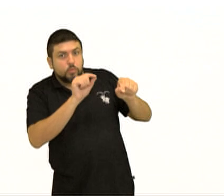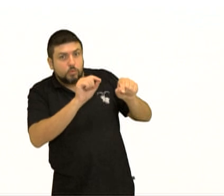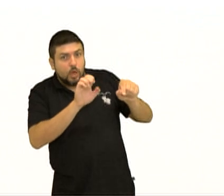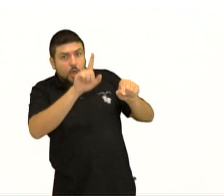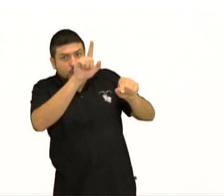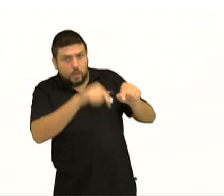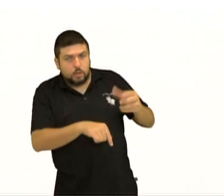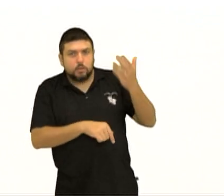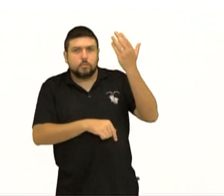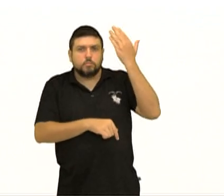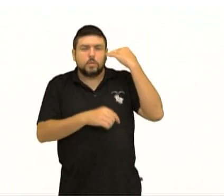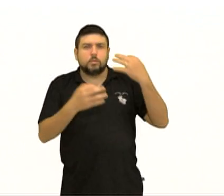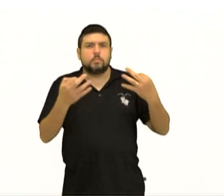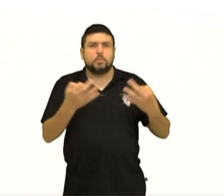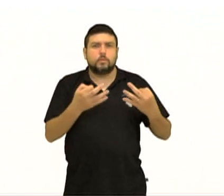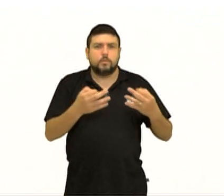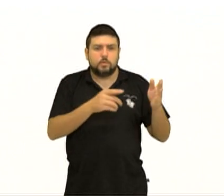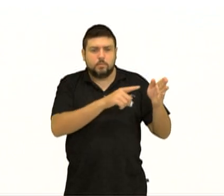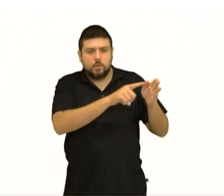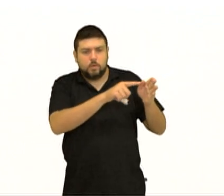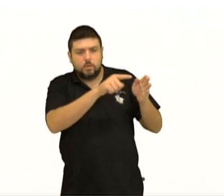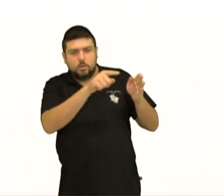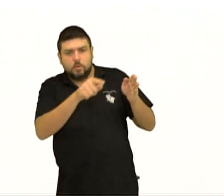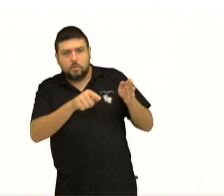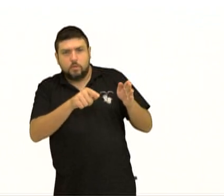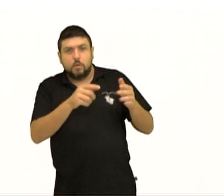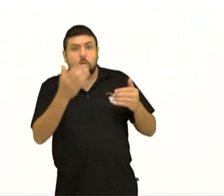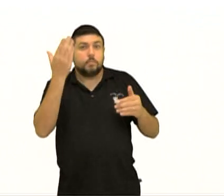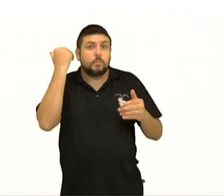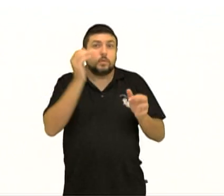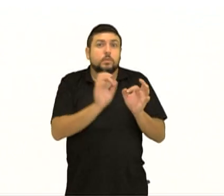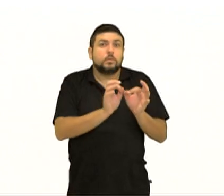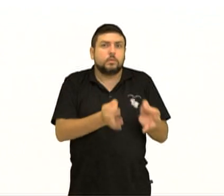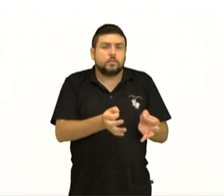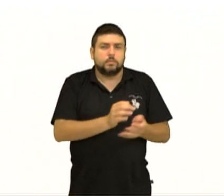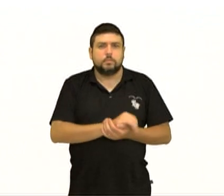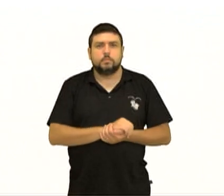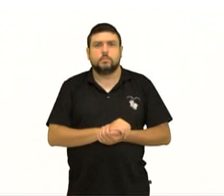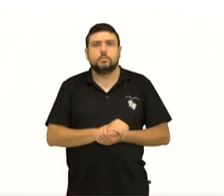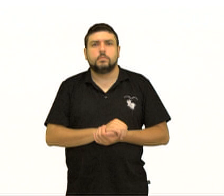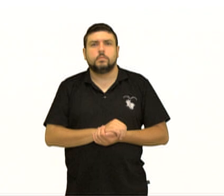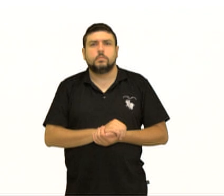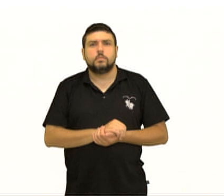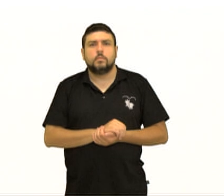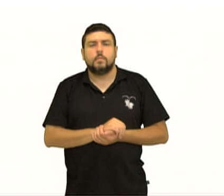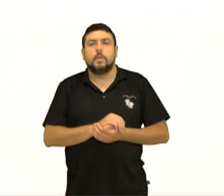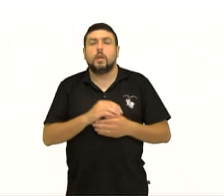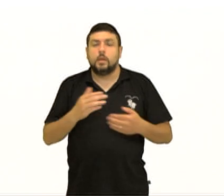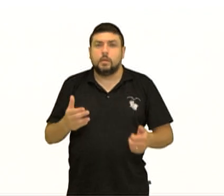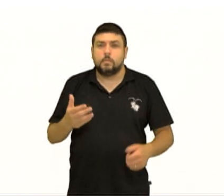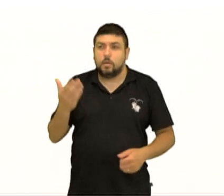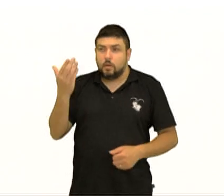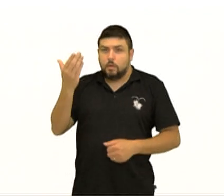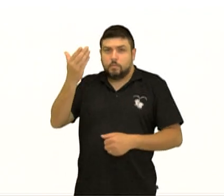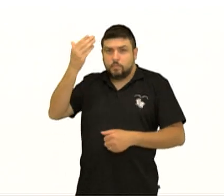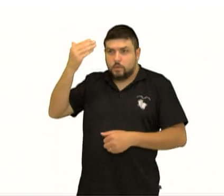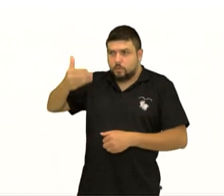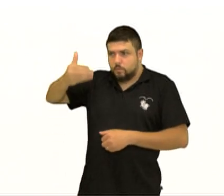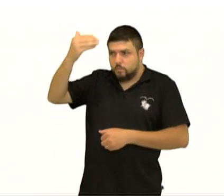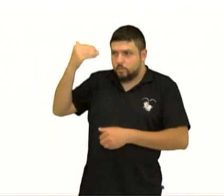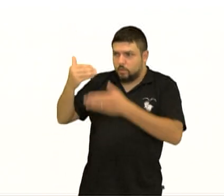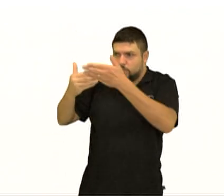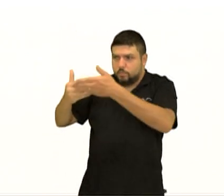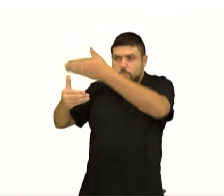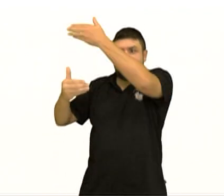A outra vem no passado simples. Então, nós podemos dizer que o passado perfeito, ele é o passado do passado.